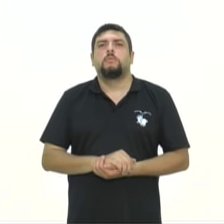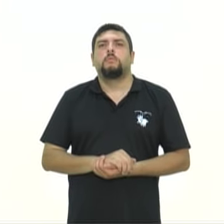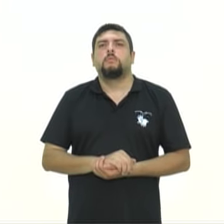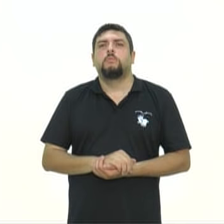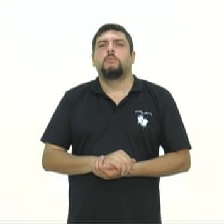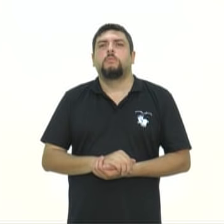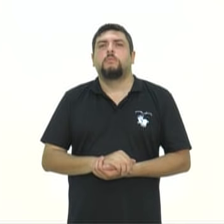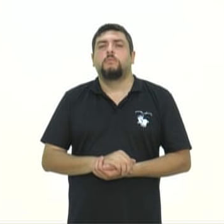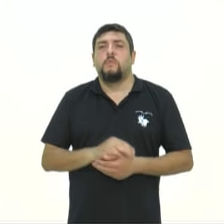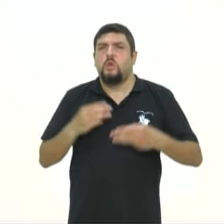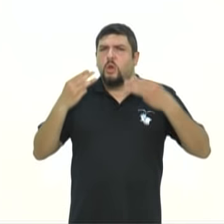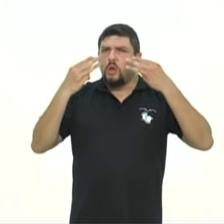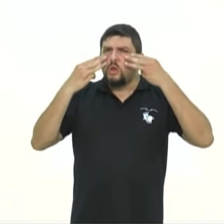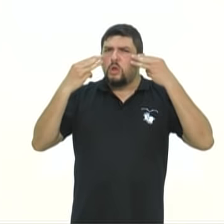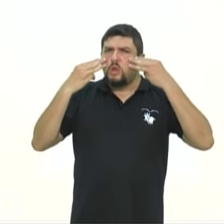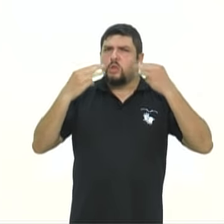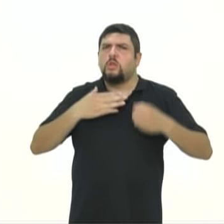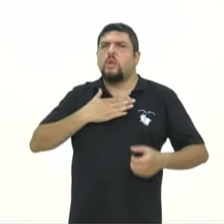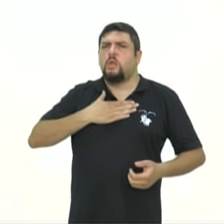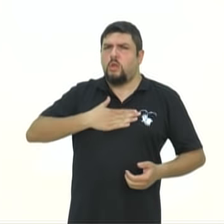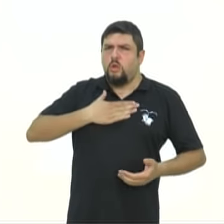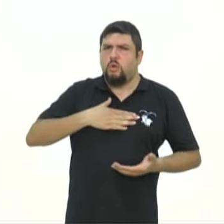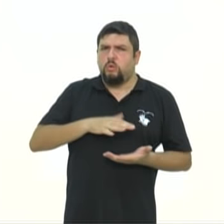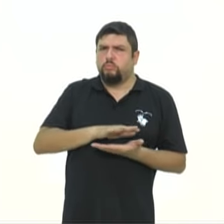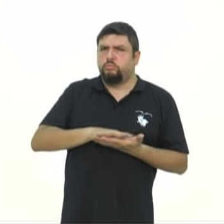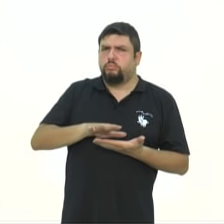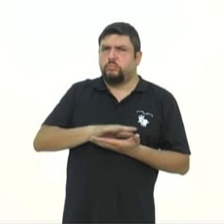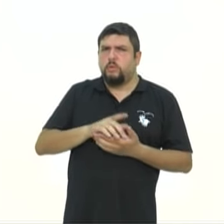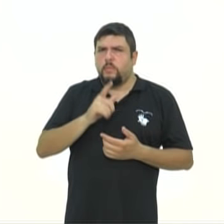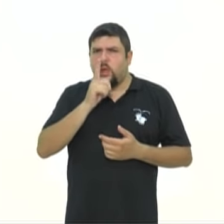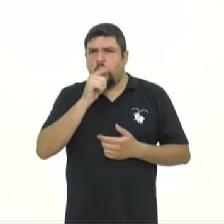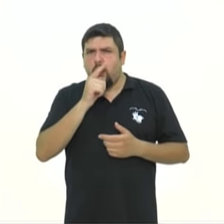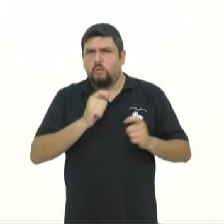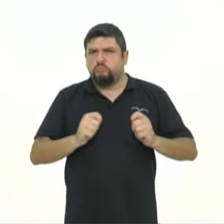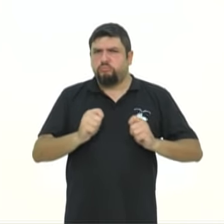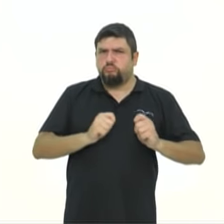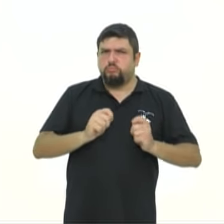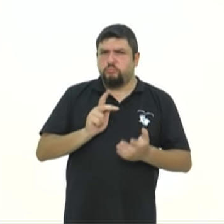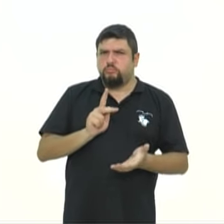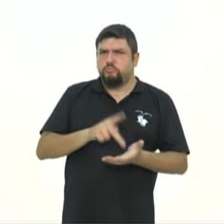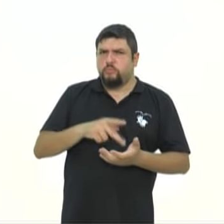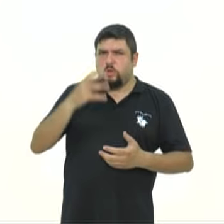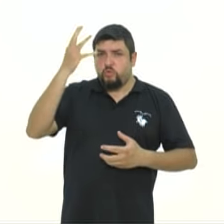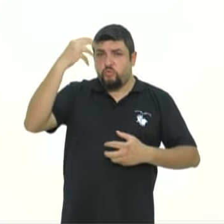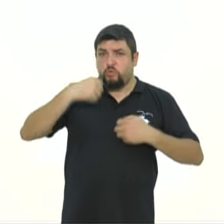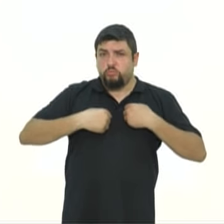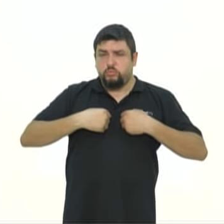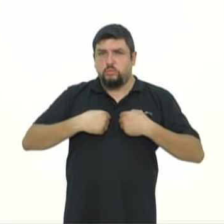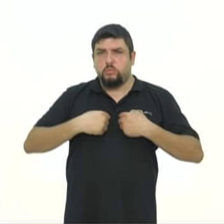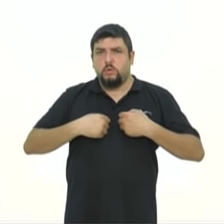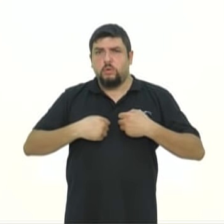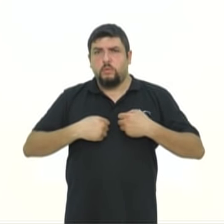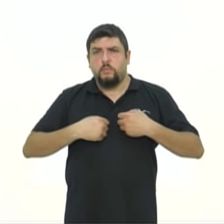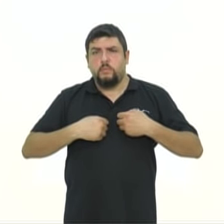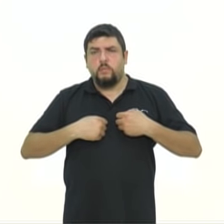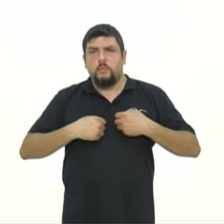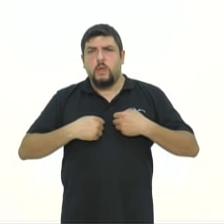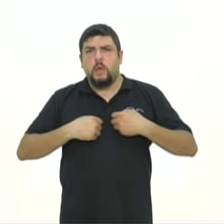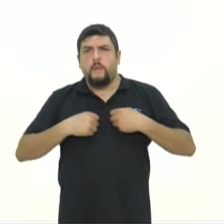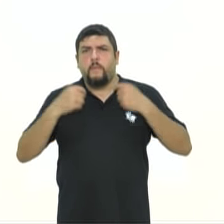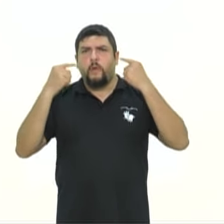O Cascão gosta de economizar água no banho. É verdade. A Magali não desperdiça